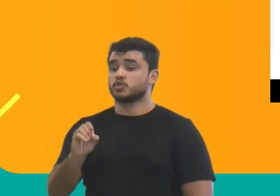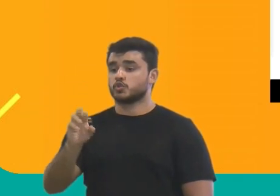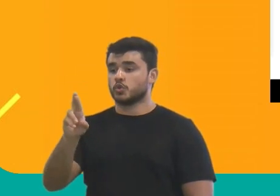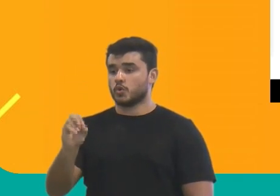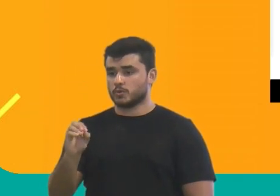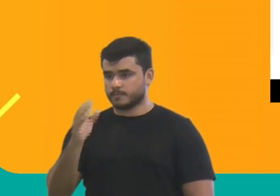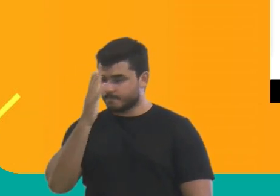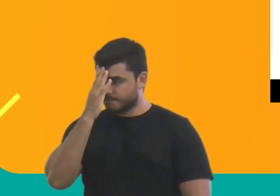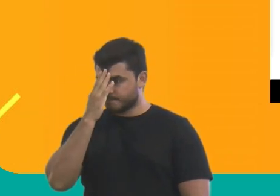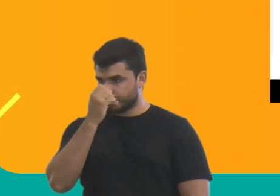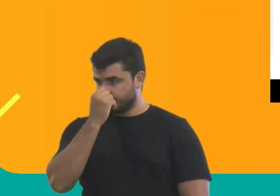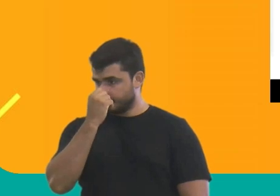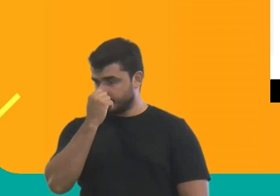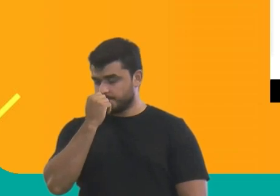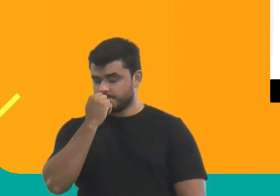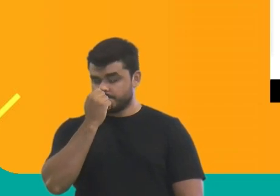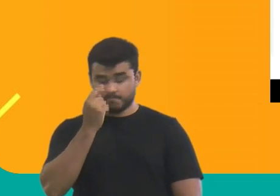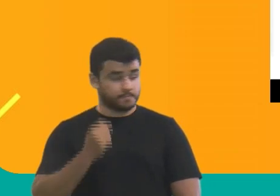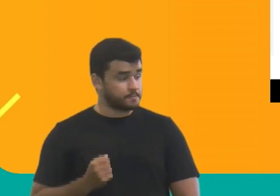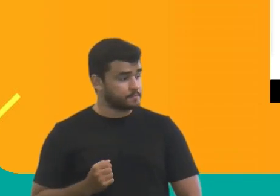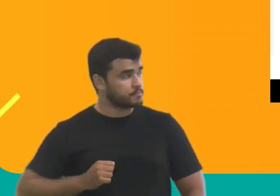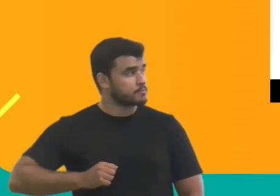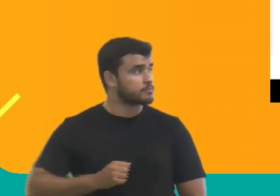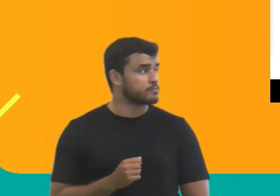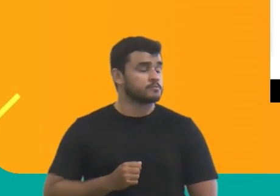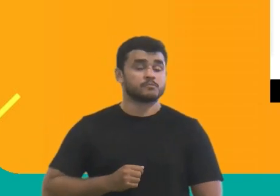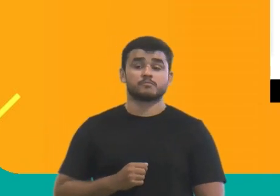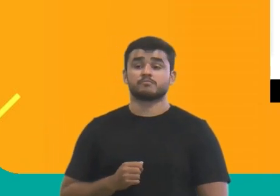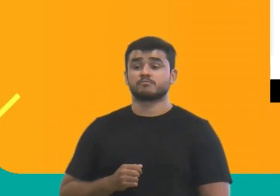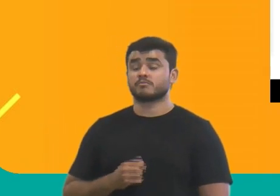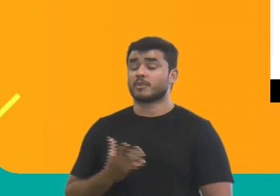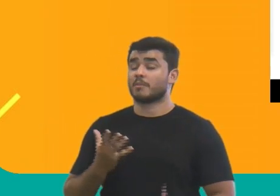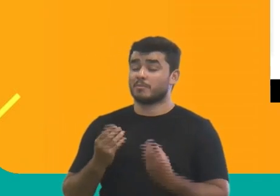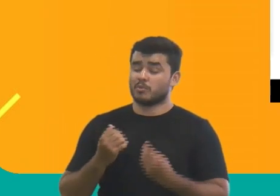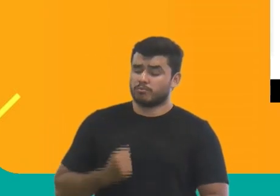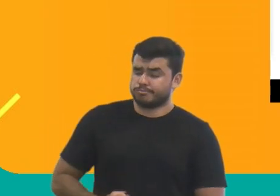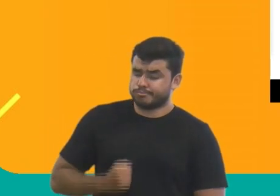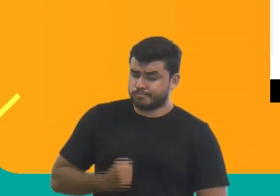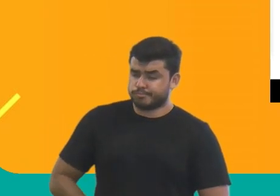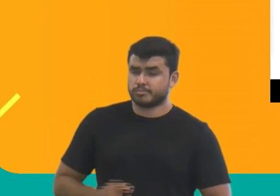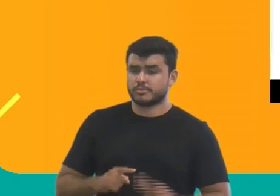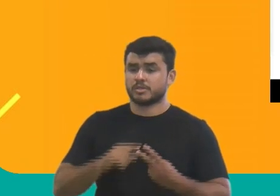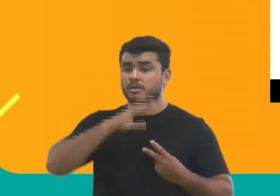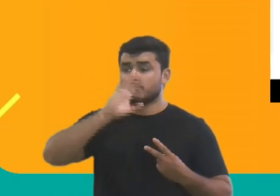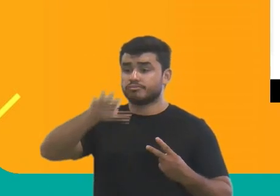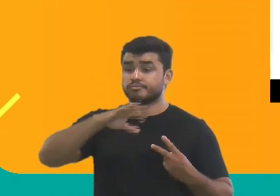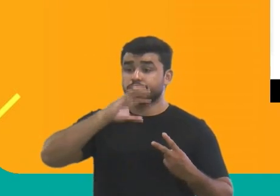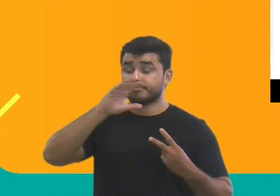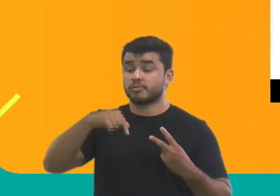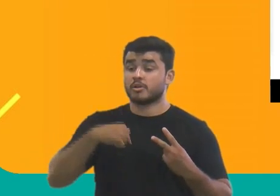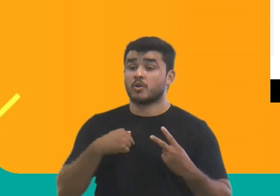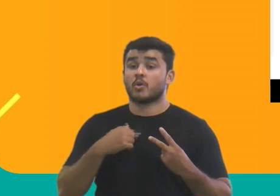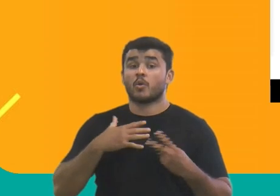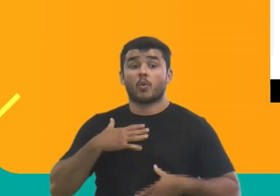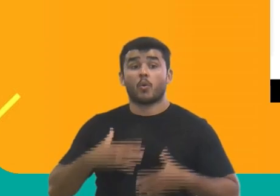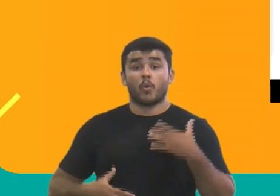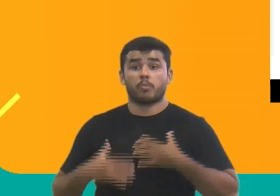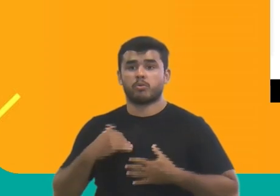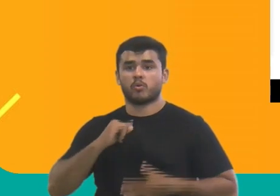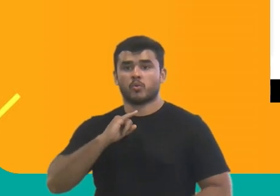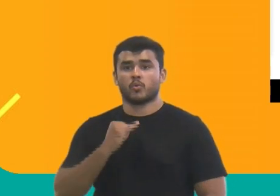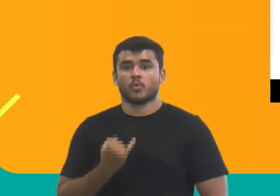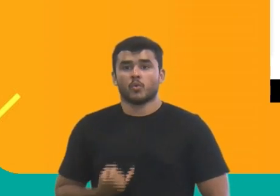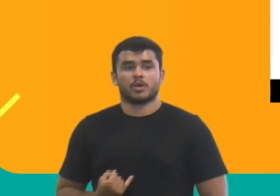outras. Aí ele fala que com a diarreia ou série de vômitos, o corpo perde sais minerais e água. Então, a função do soro é